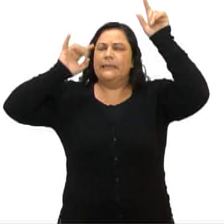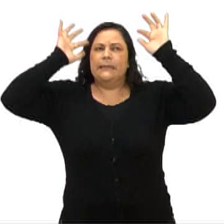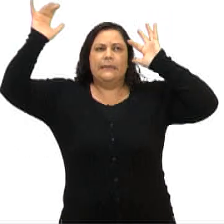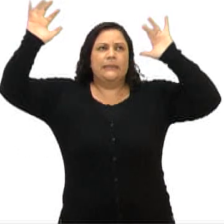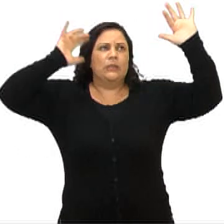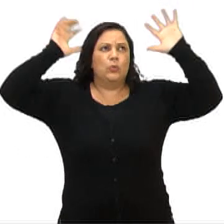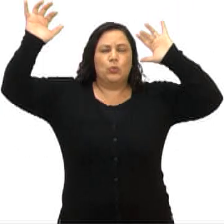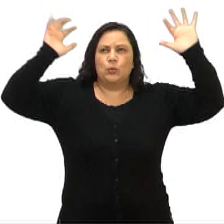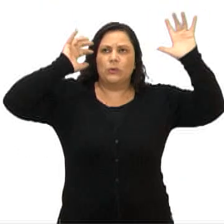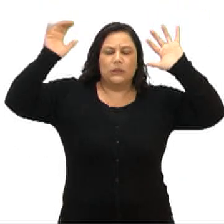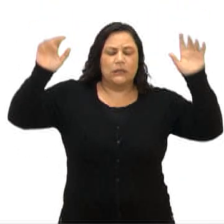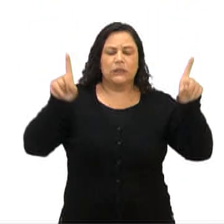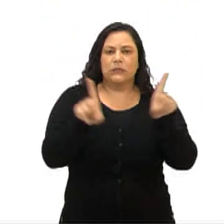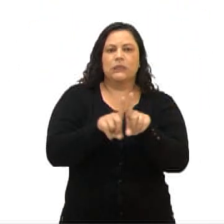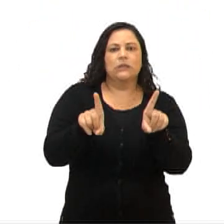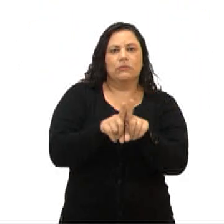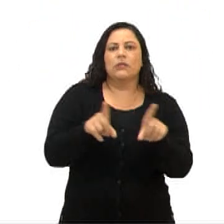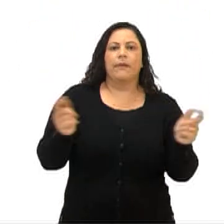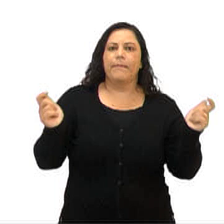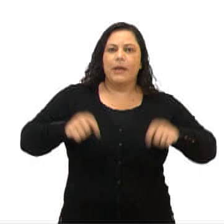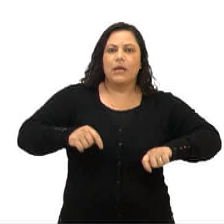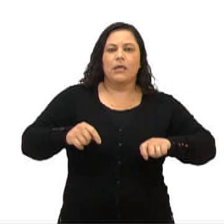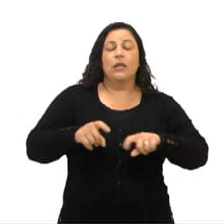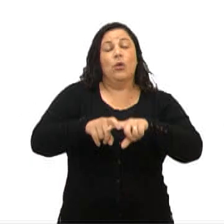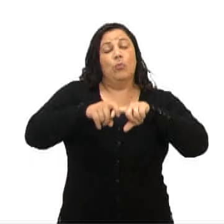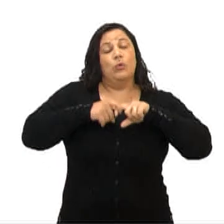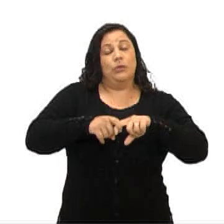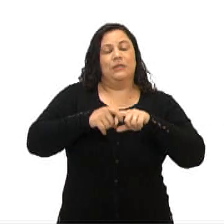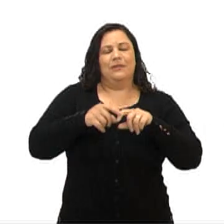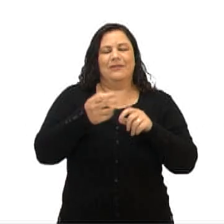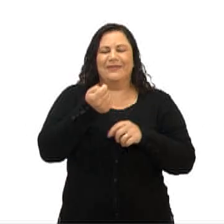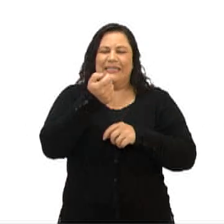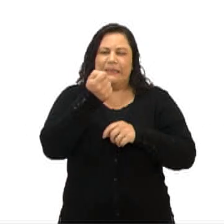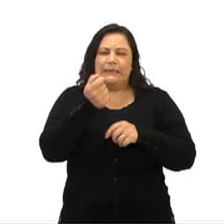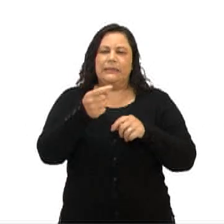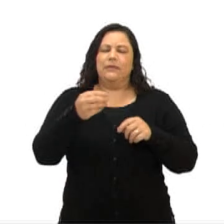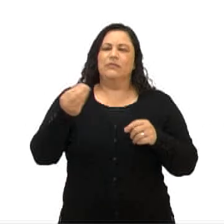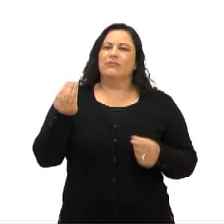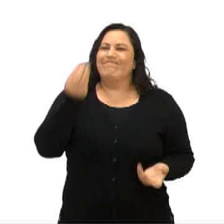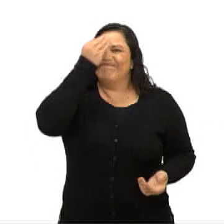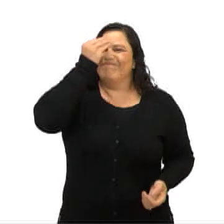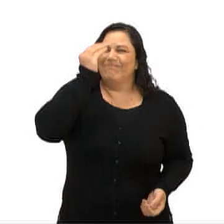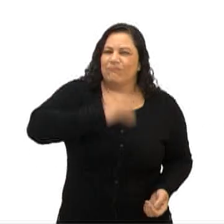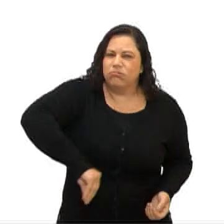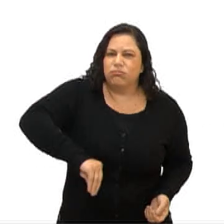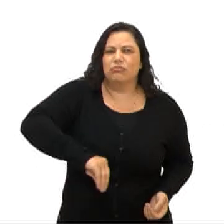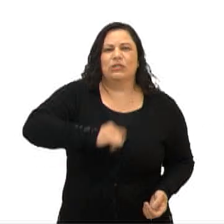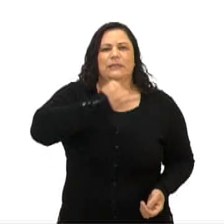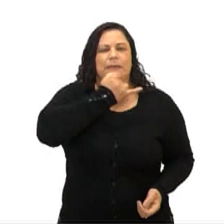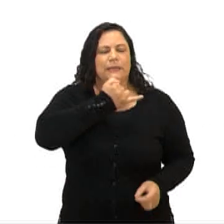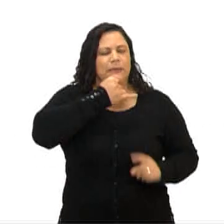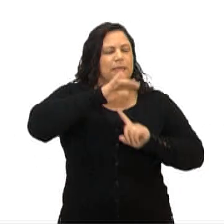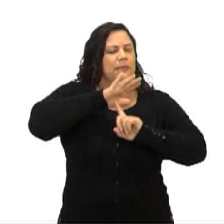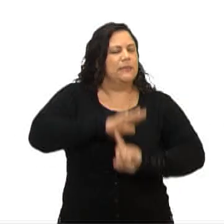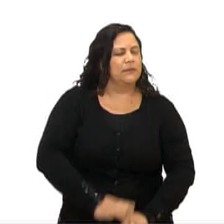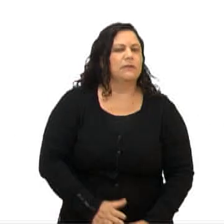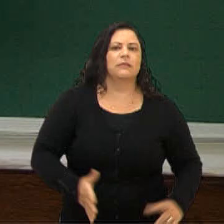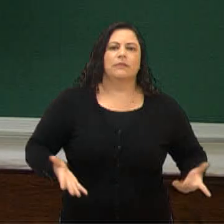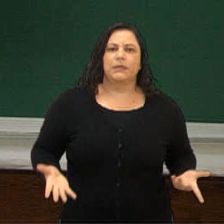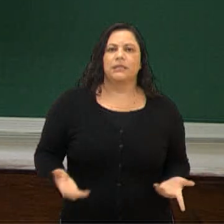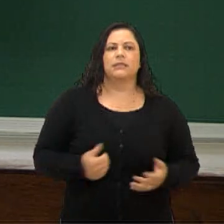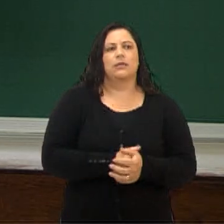e por isso que ele, no final da vida, já começou a ficar bem desanimado. Sua amizade com Gauguin era regada à boemia, levava